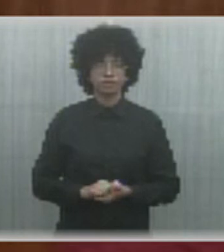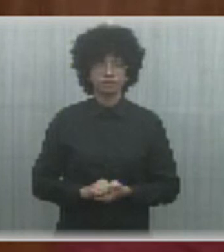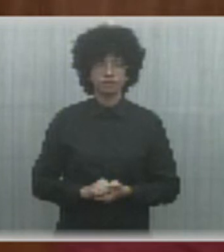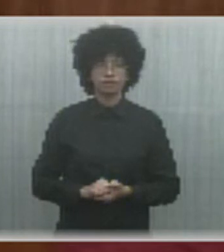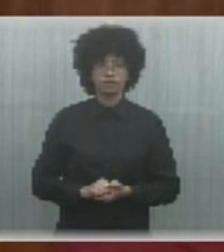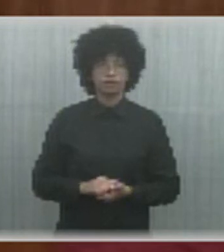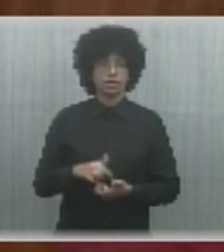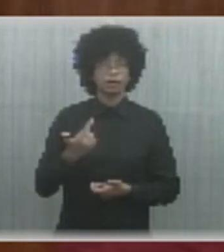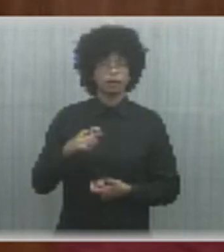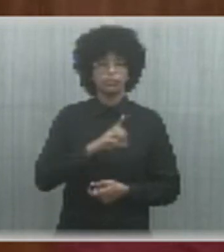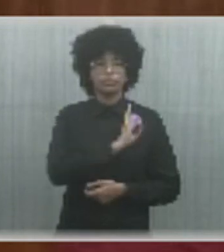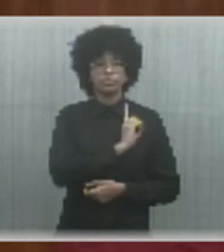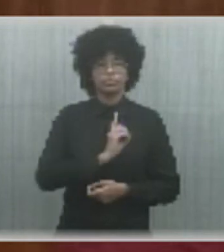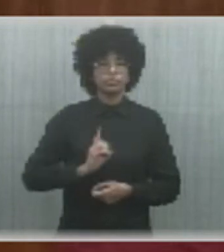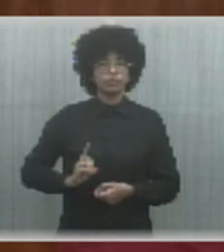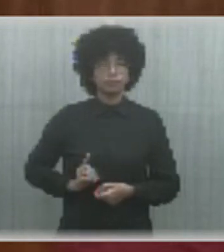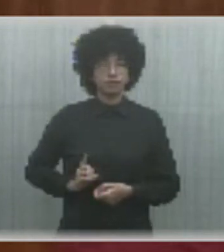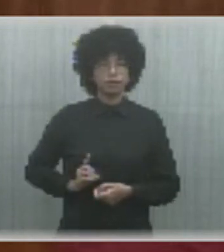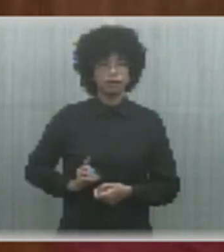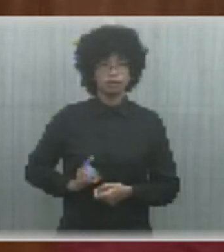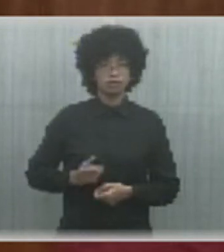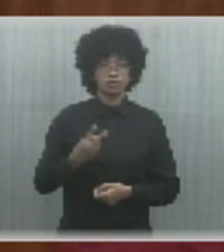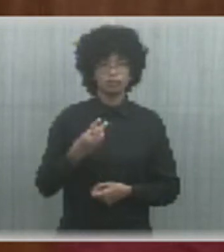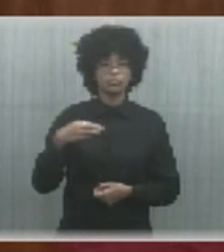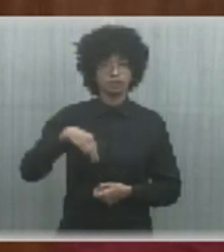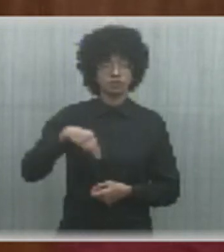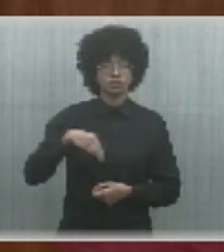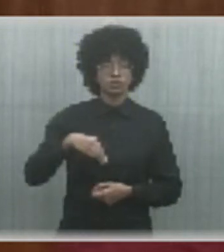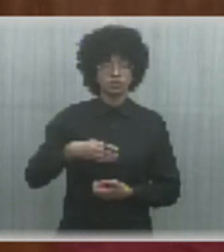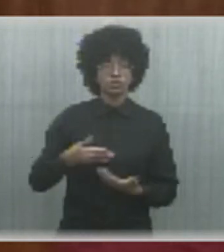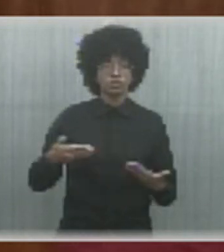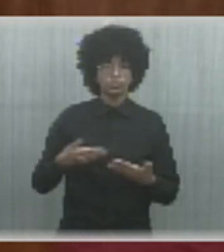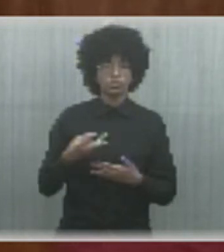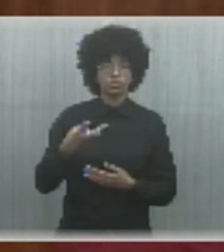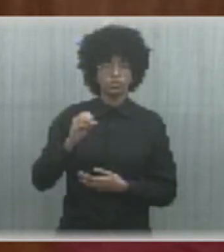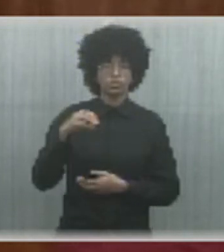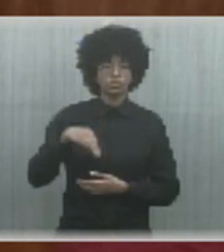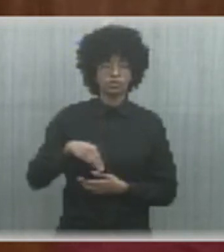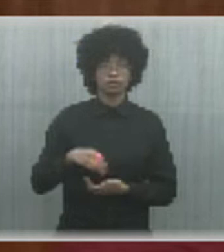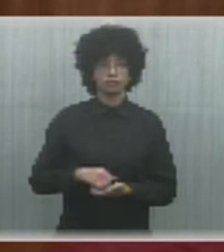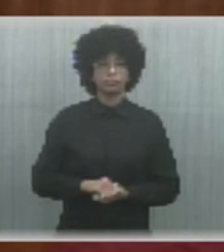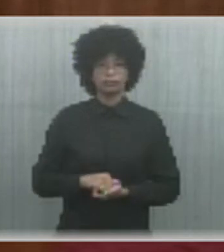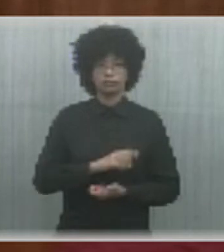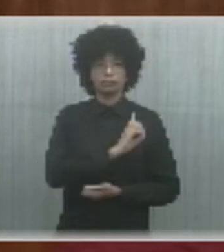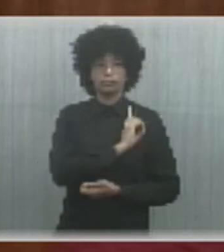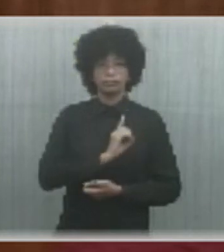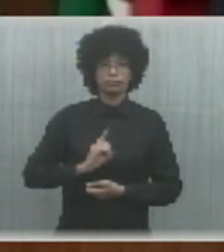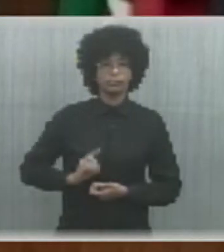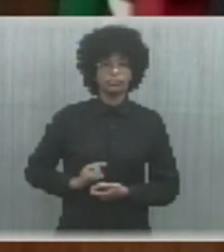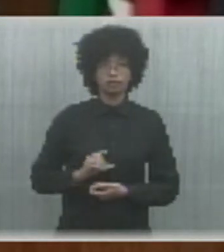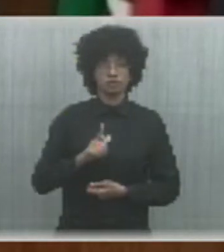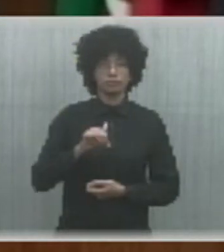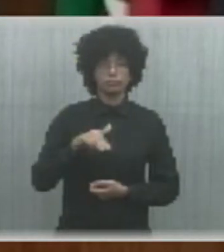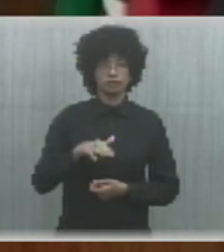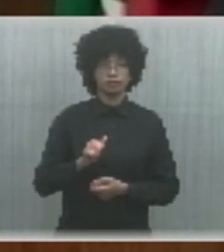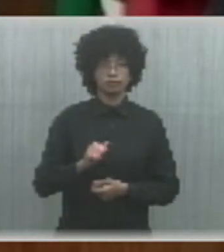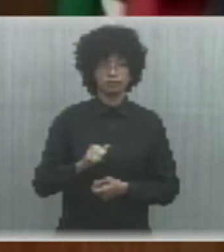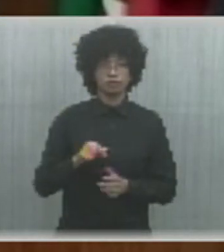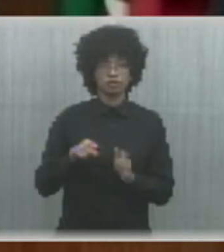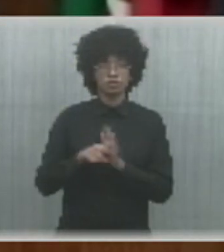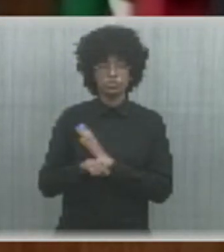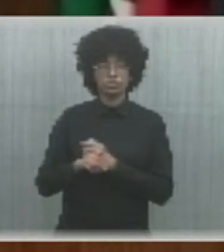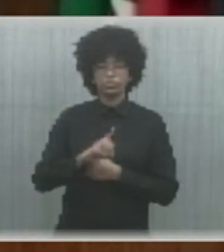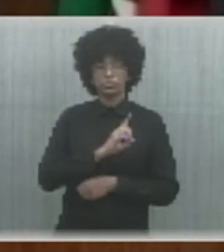Não havendo mais oradores para os 2 minutos, passamos agora ao grande expediente. O deputado Lima está permutando com a deputada Tereza Brito,